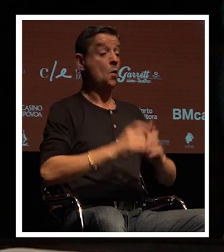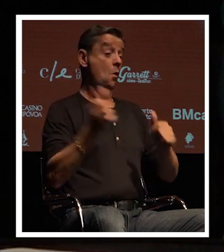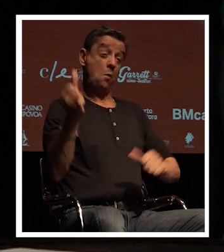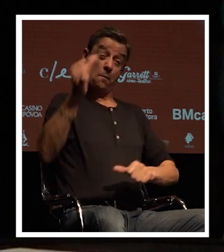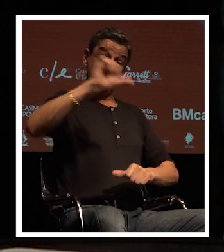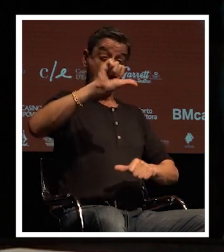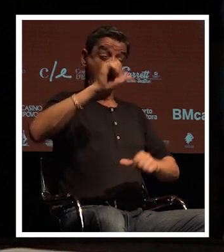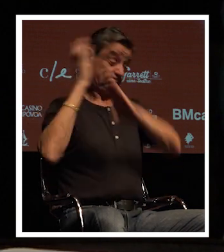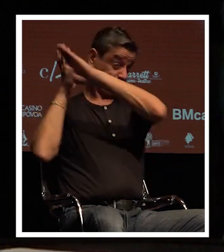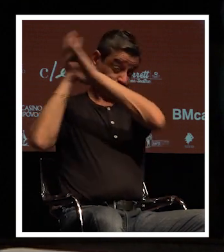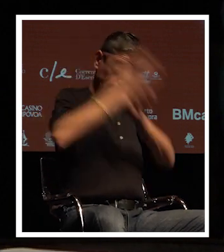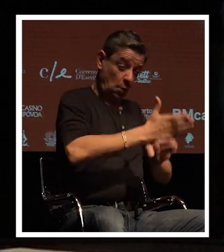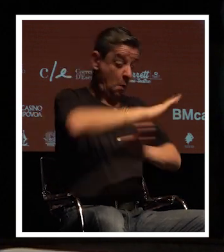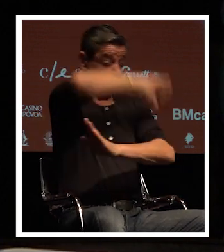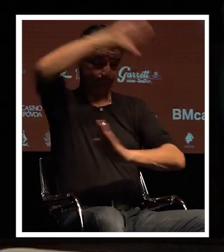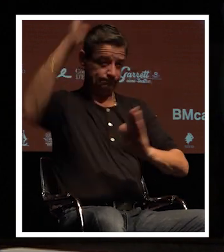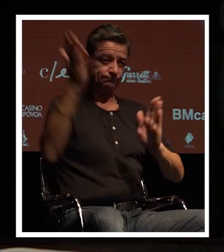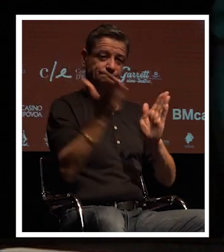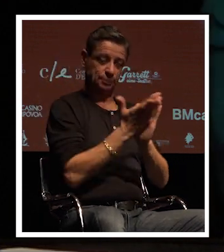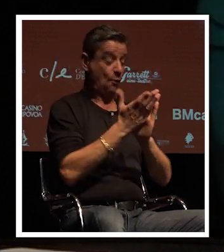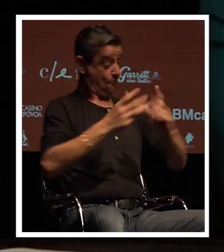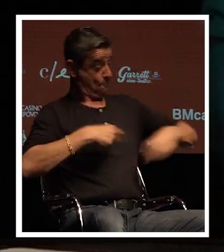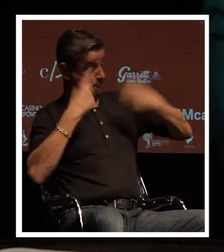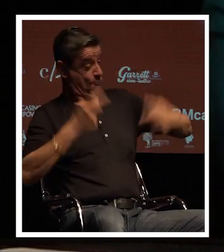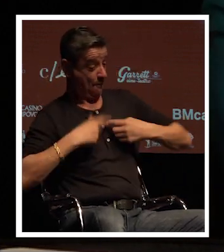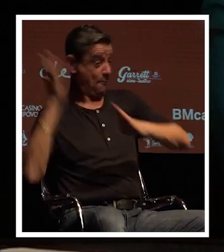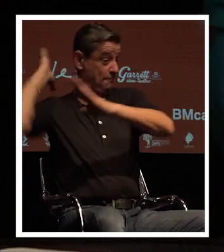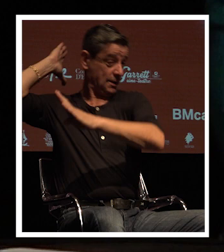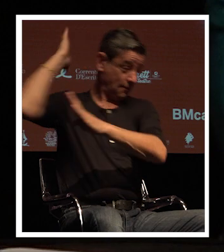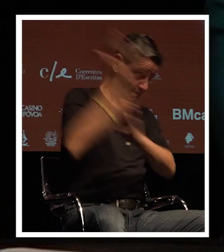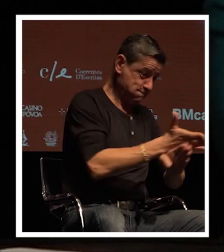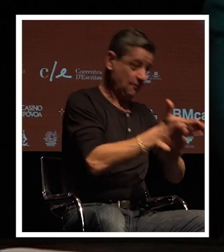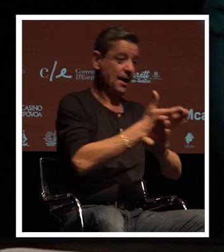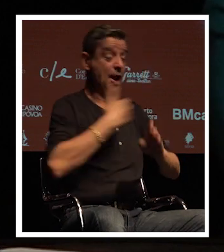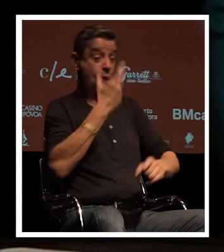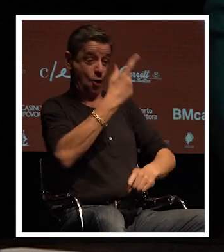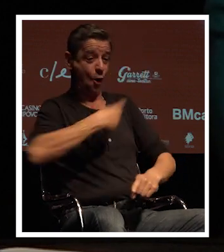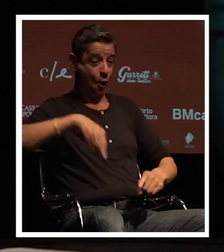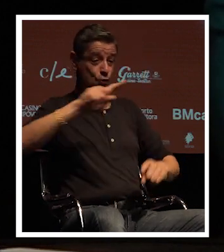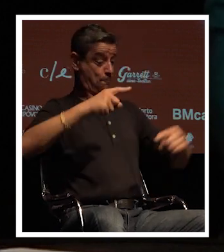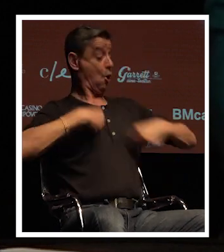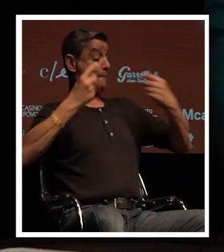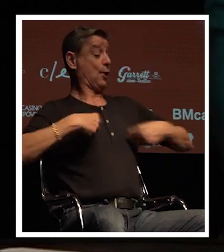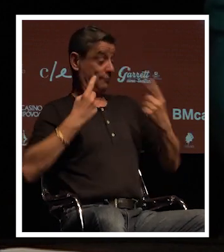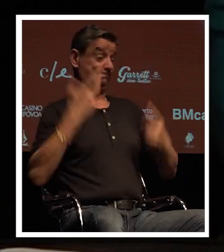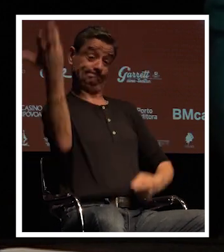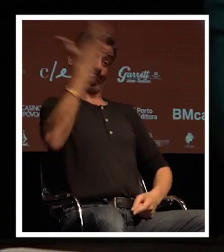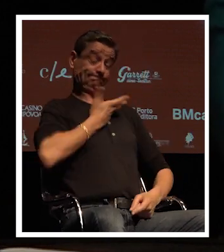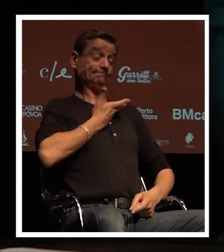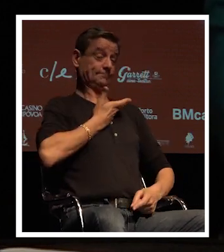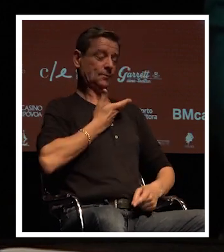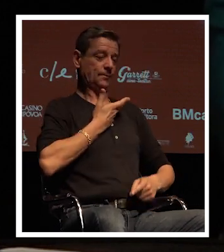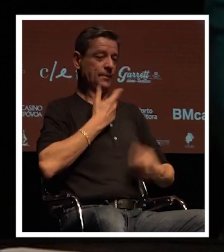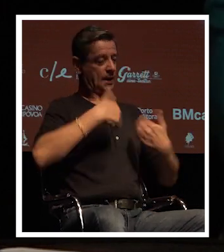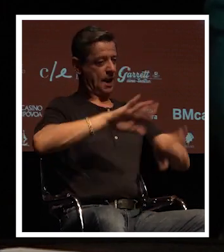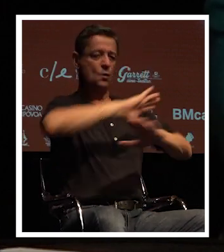pior Machado É aquele é o autom machado não é é o autom machado aquele que nós exercemos sobre nós próprios enquanto autocensura